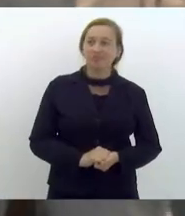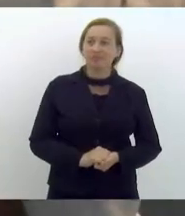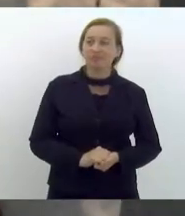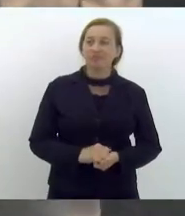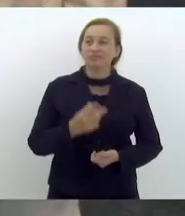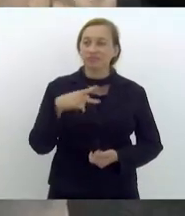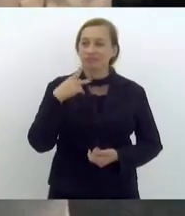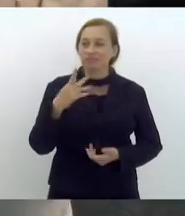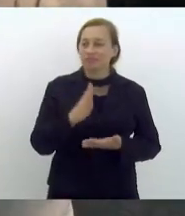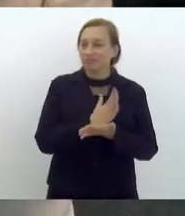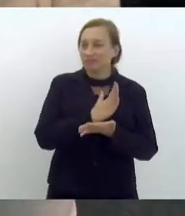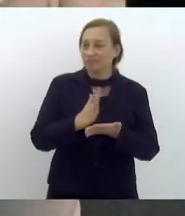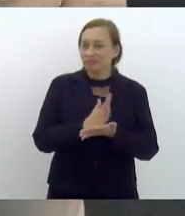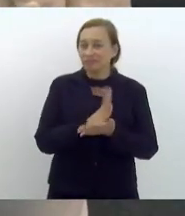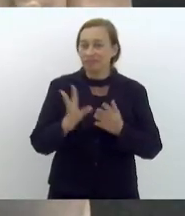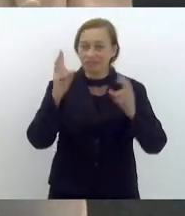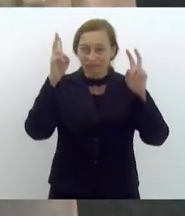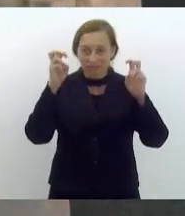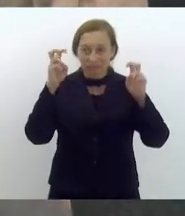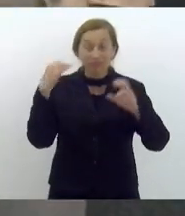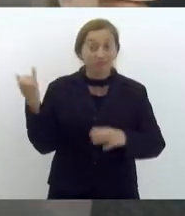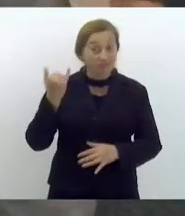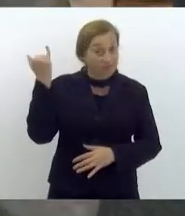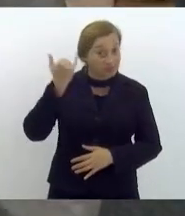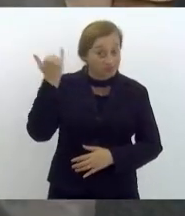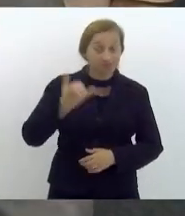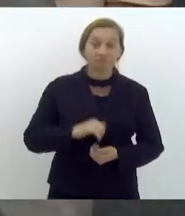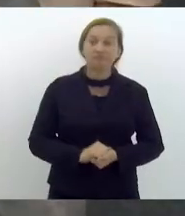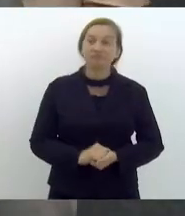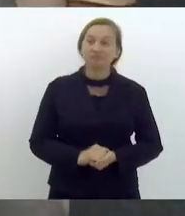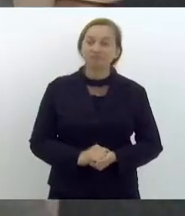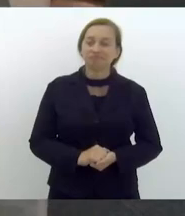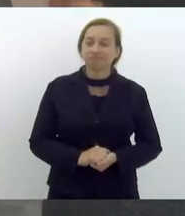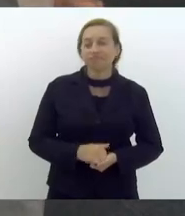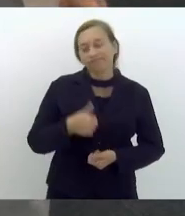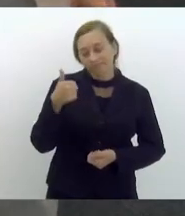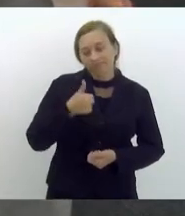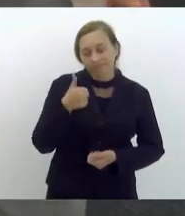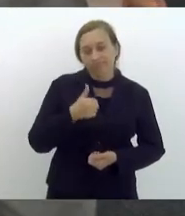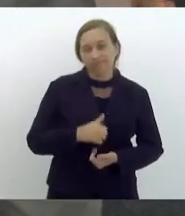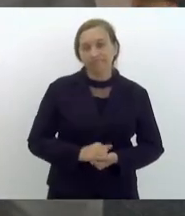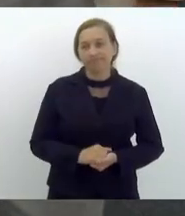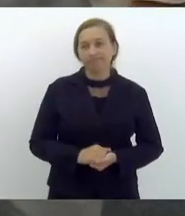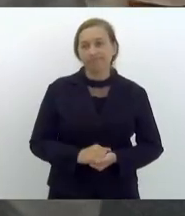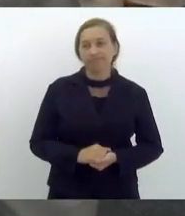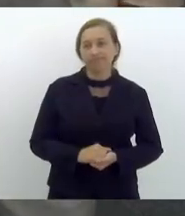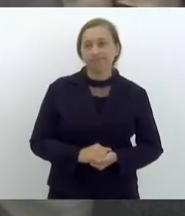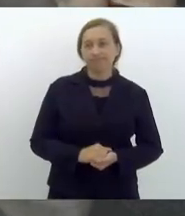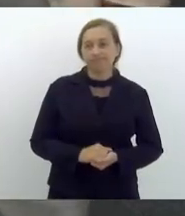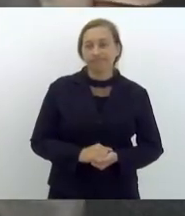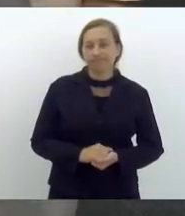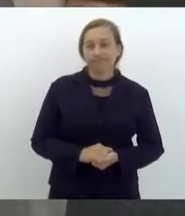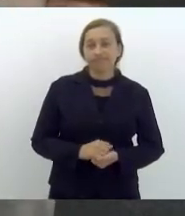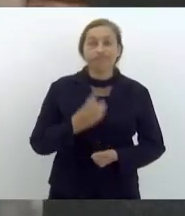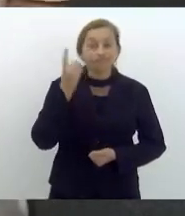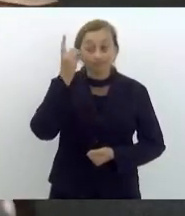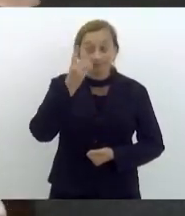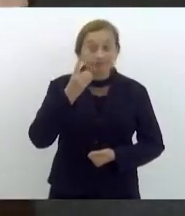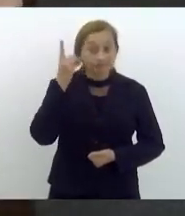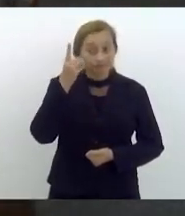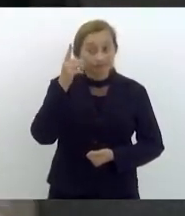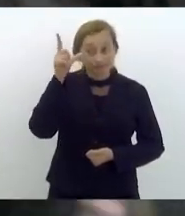dizer algumas questões que eu acho que são importantes a primeira delas é que quando a deputada